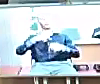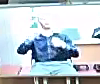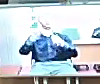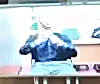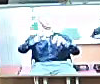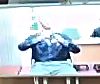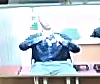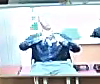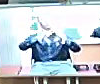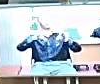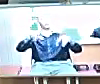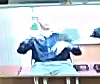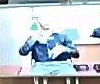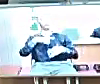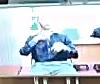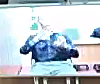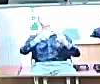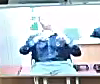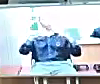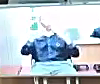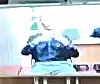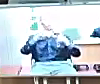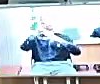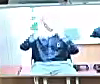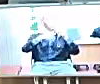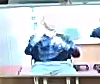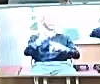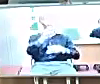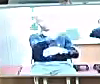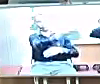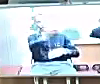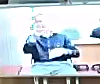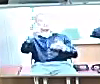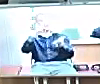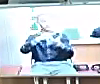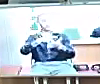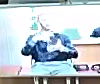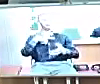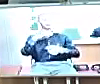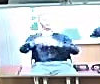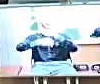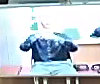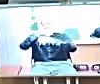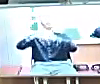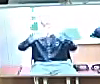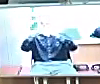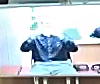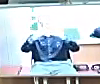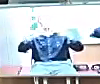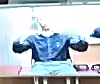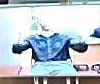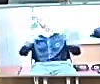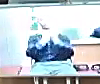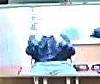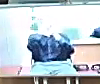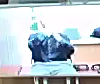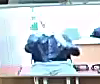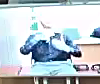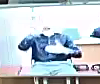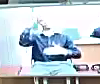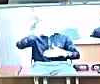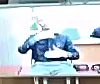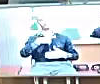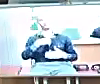é nem poderá nem a comissão da ação popular empoderar você mesmo é pra cada ano mais isso ocorra com mais plenitude